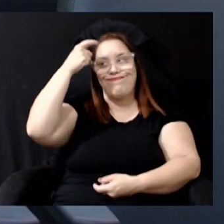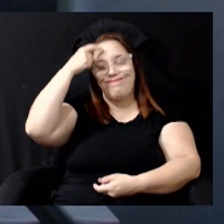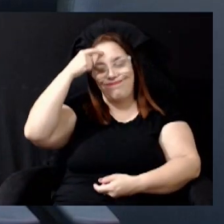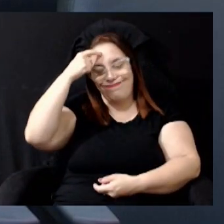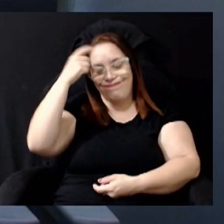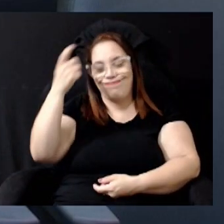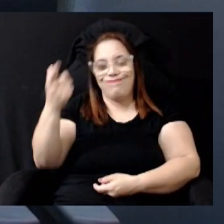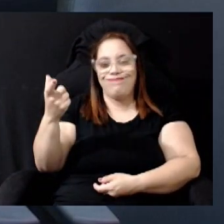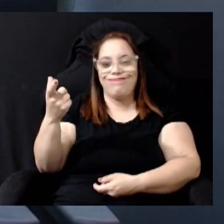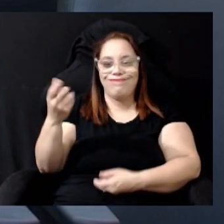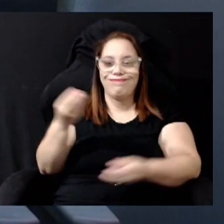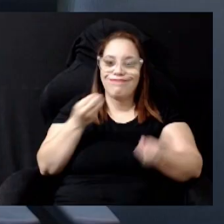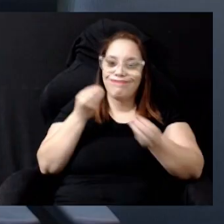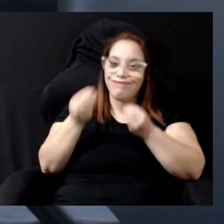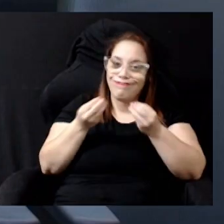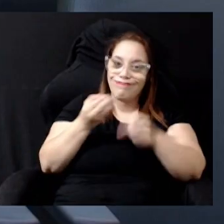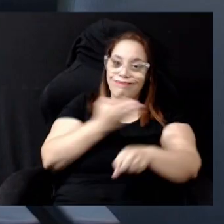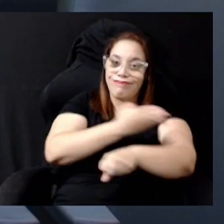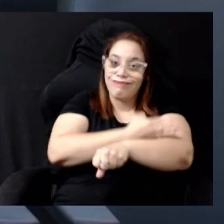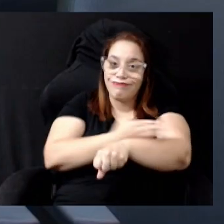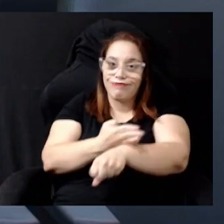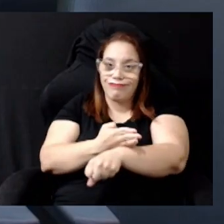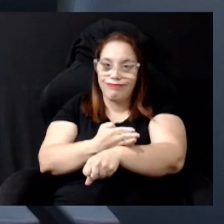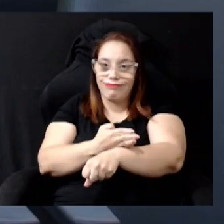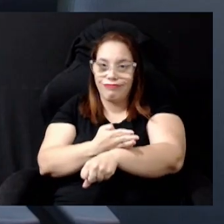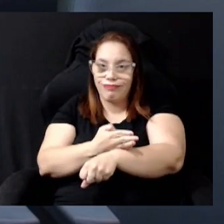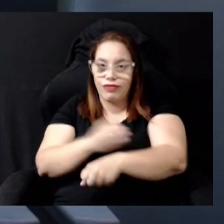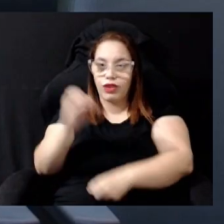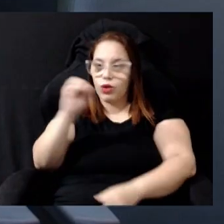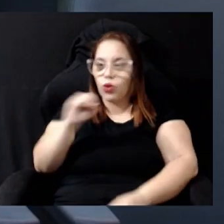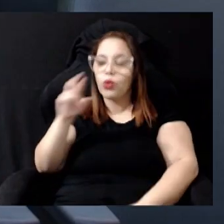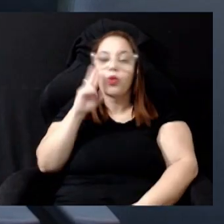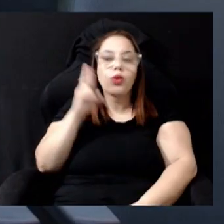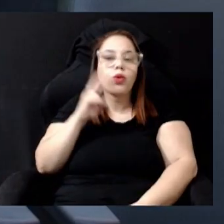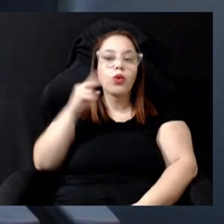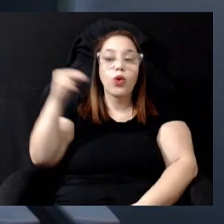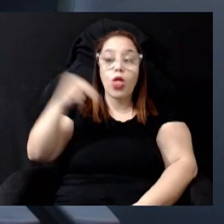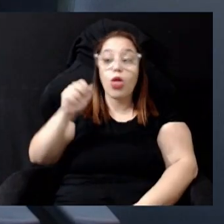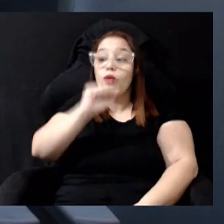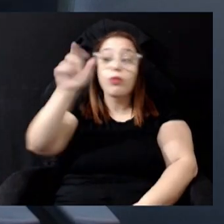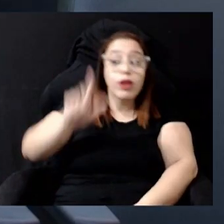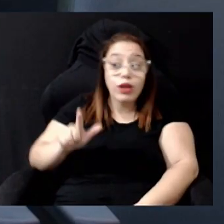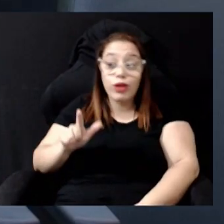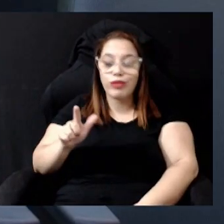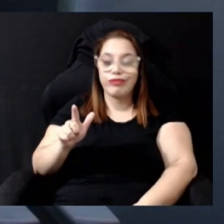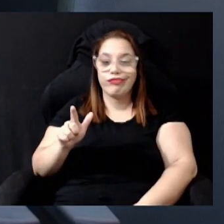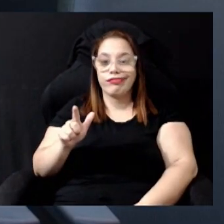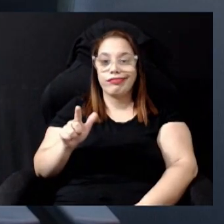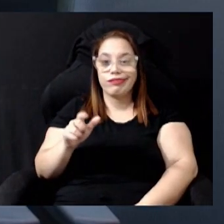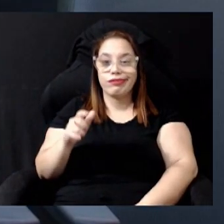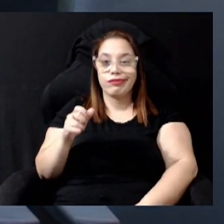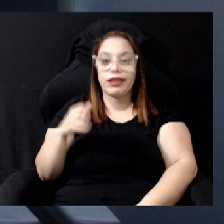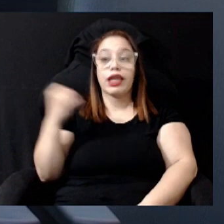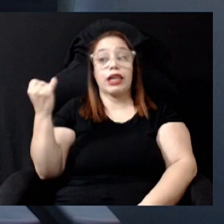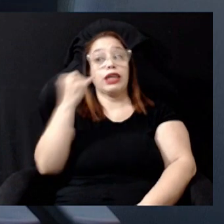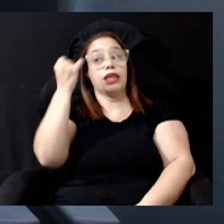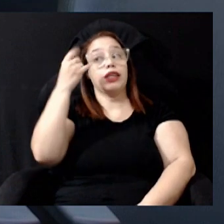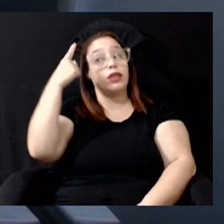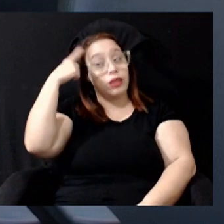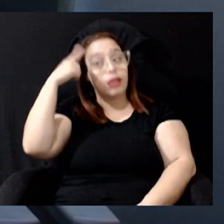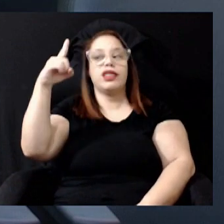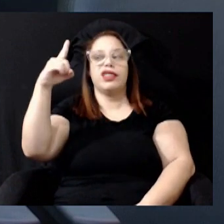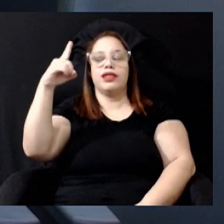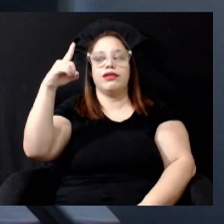está acostumado hoje em dia com o Outubro Rosa, com o Novembro Azul, então é importante ter essa data. Os médicos